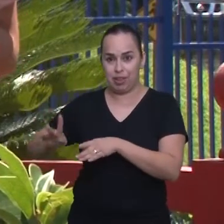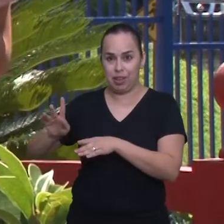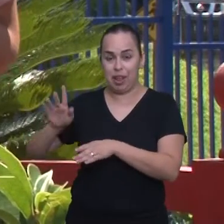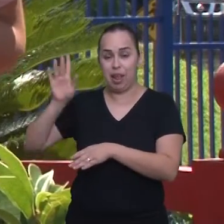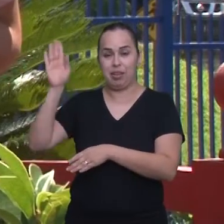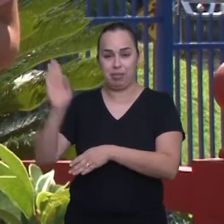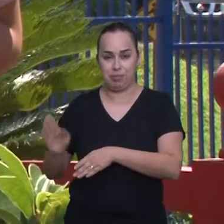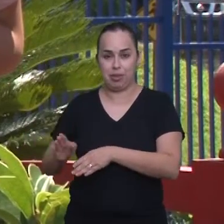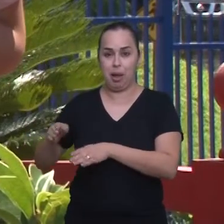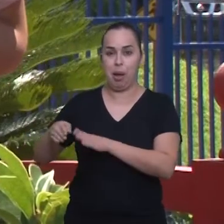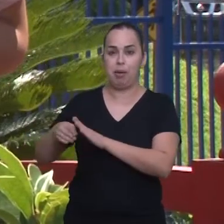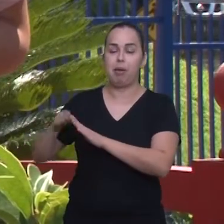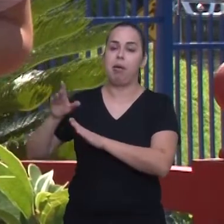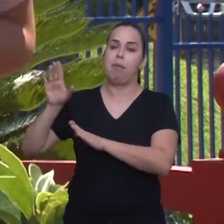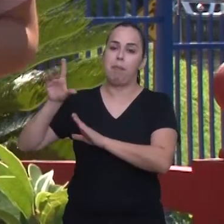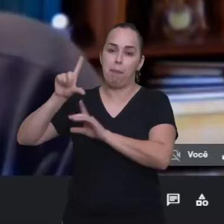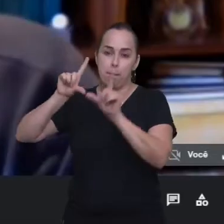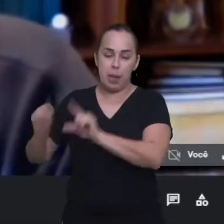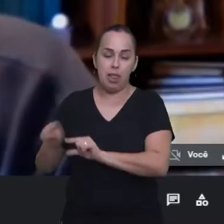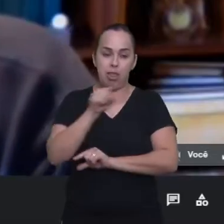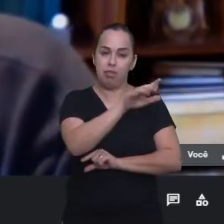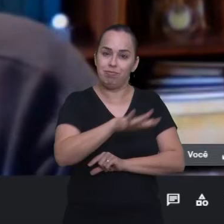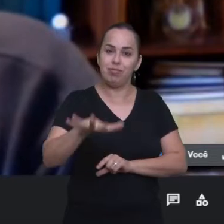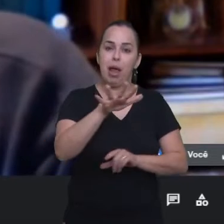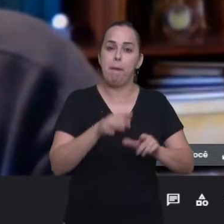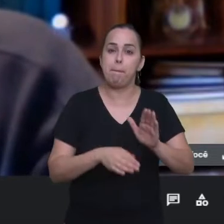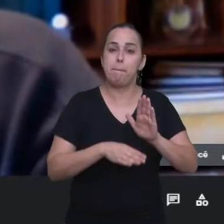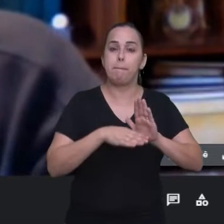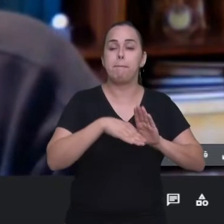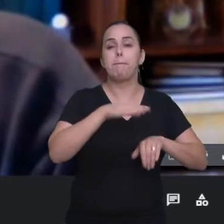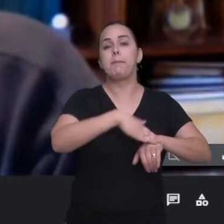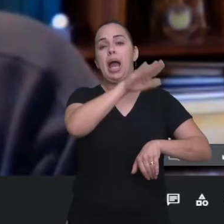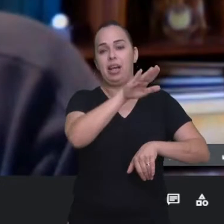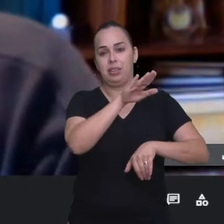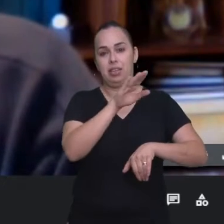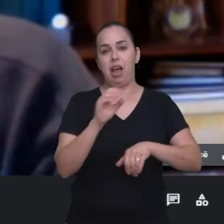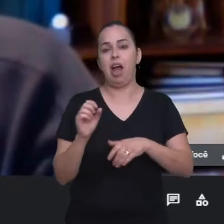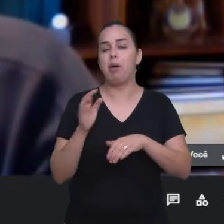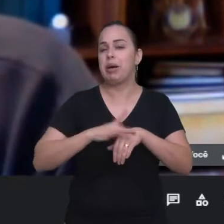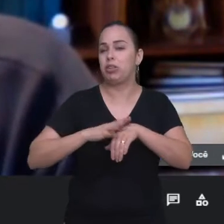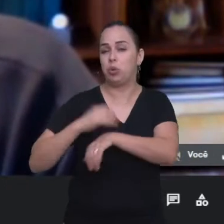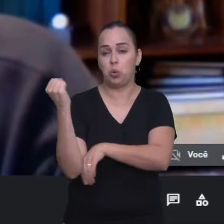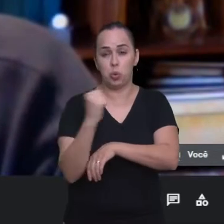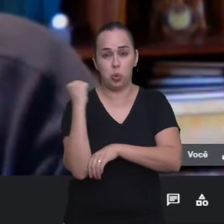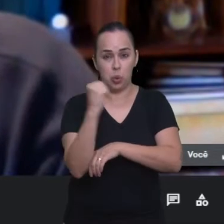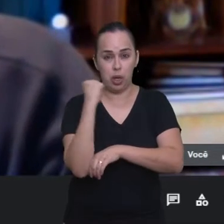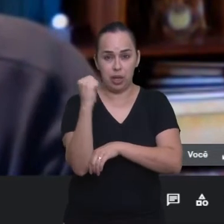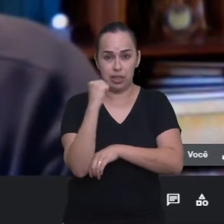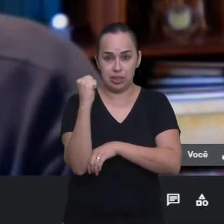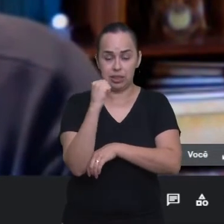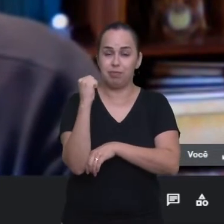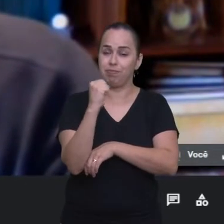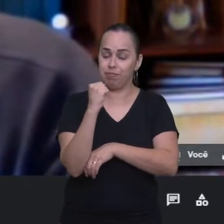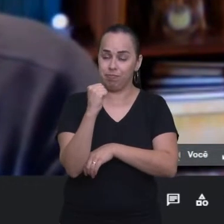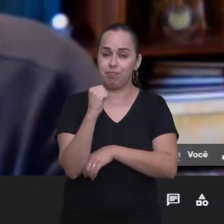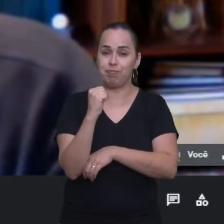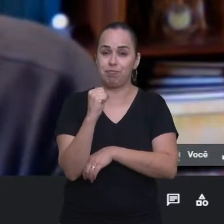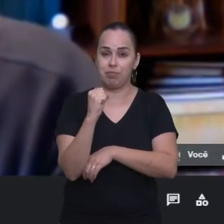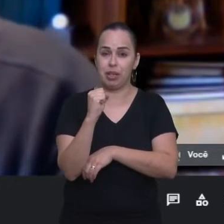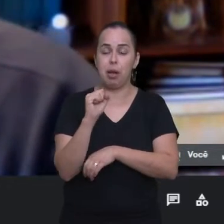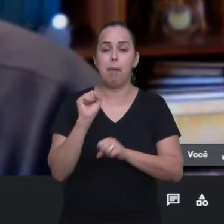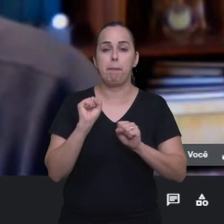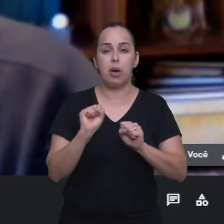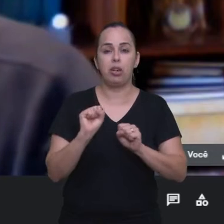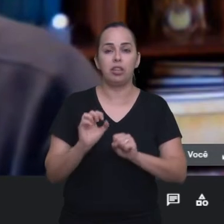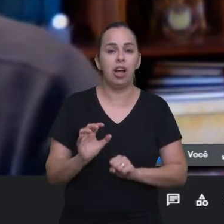outros estudos epidemiológicos. Onde que é uma doença potencialmente grave, não só grave na fase aguda,